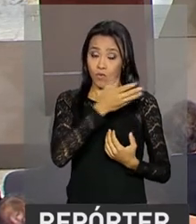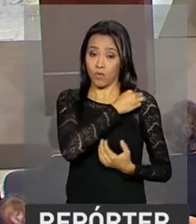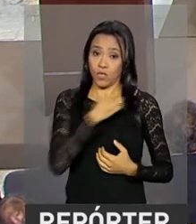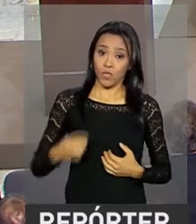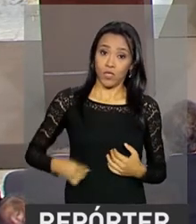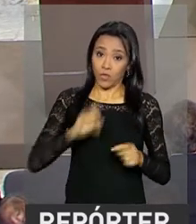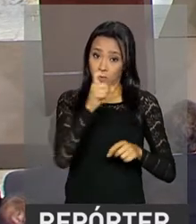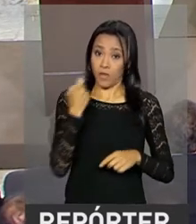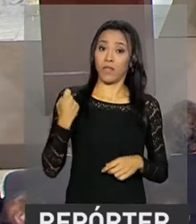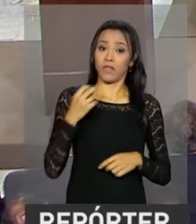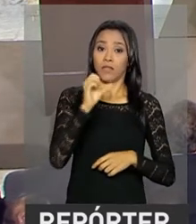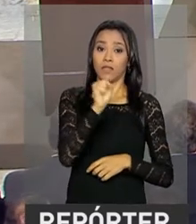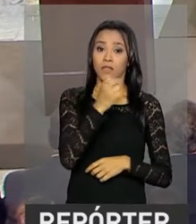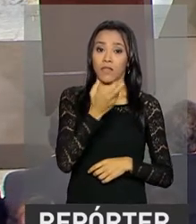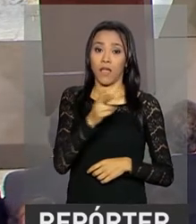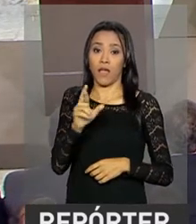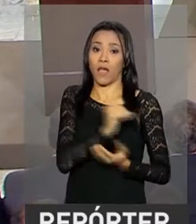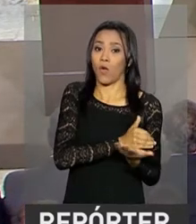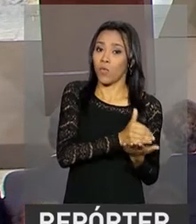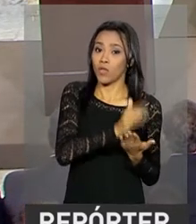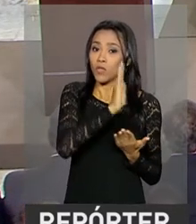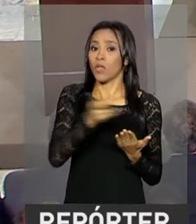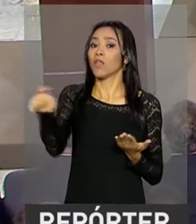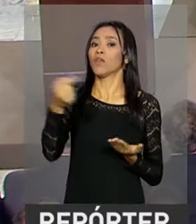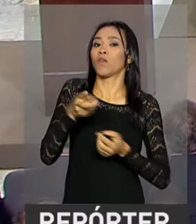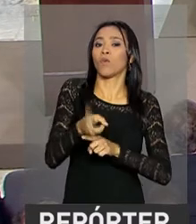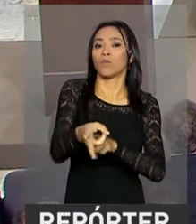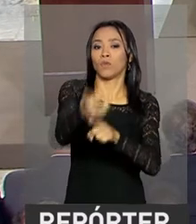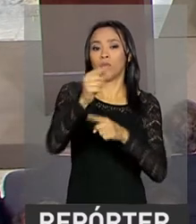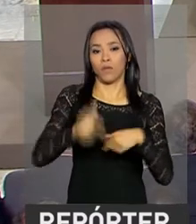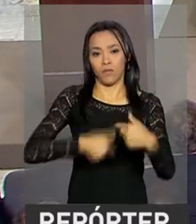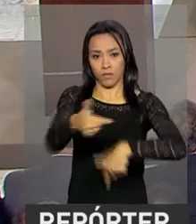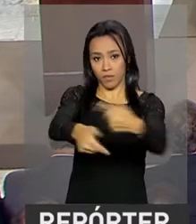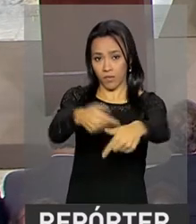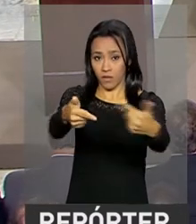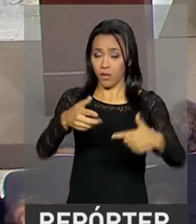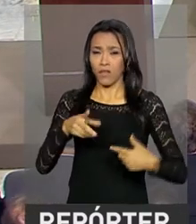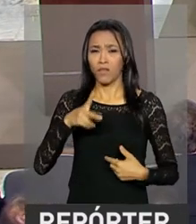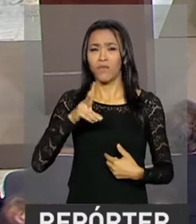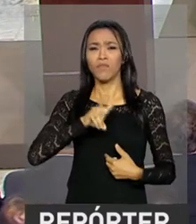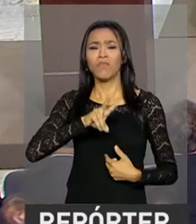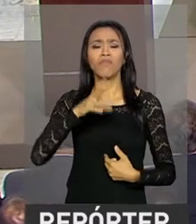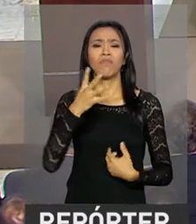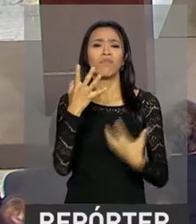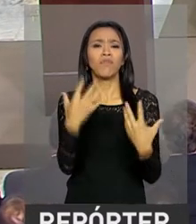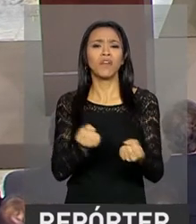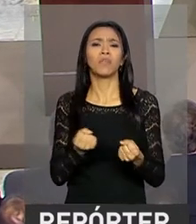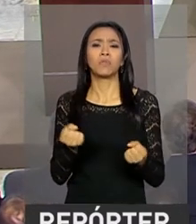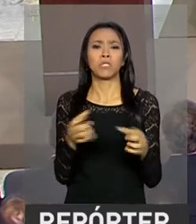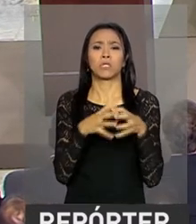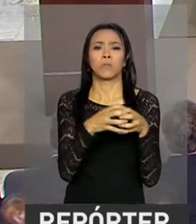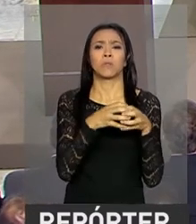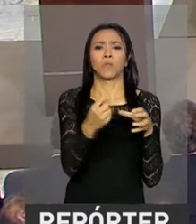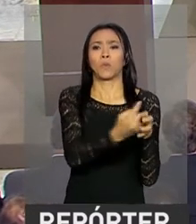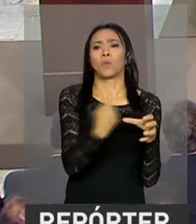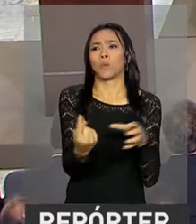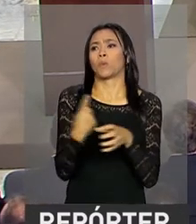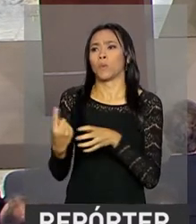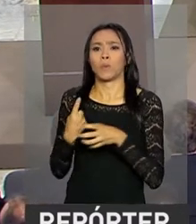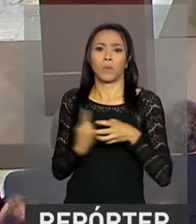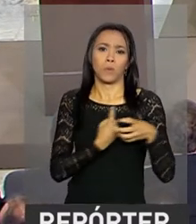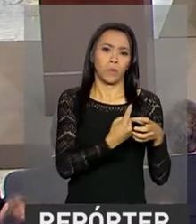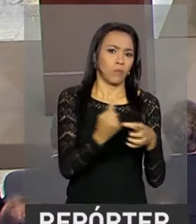das nossas relações internacionais não vamos segmentá lá em nome do interesse desta ou daquela